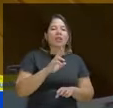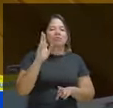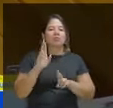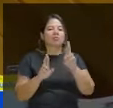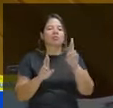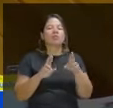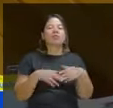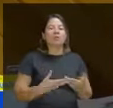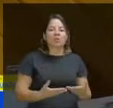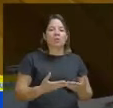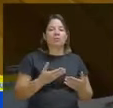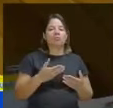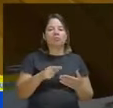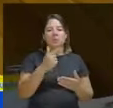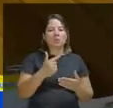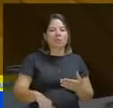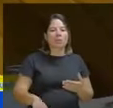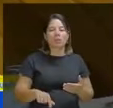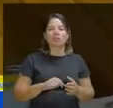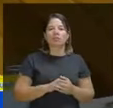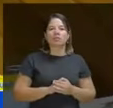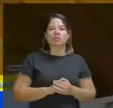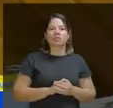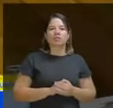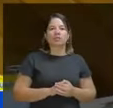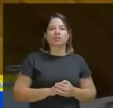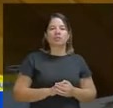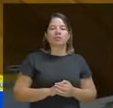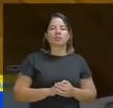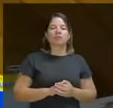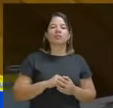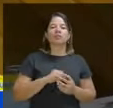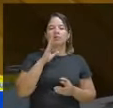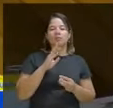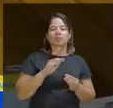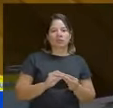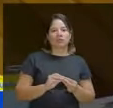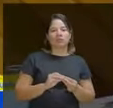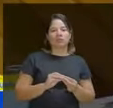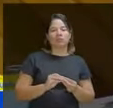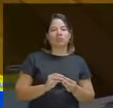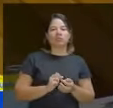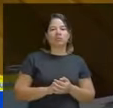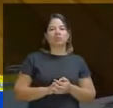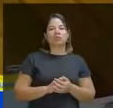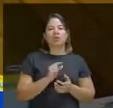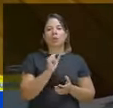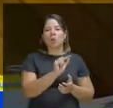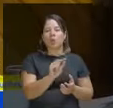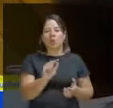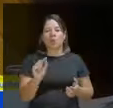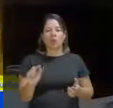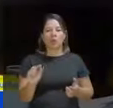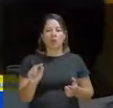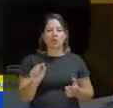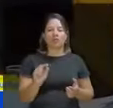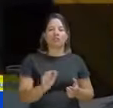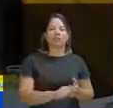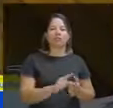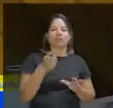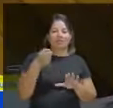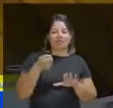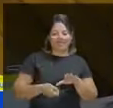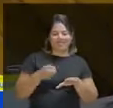a justificar a concessão da ordem requerida. E, com efeito, o que se constata em verdade é o descontentamento do impetrante em relação à